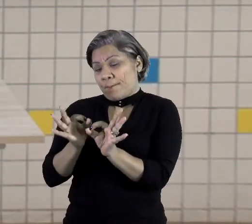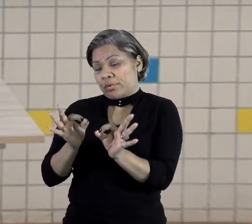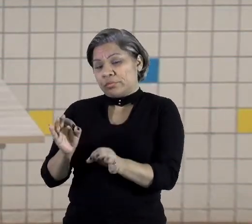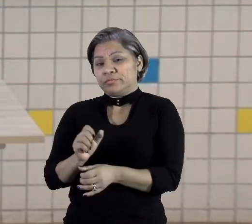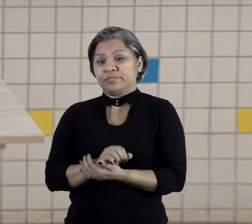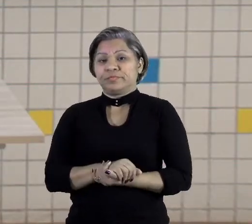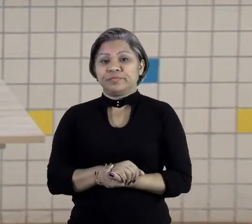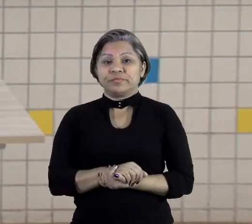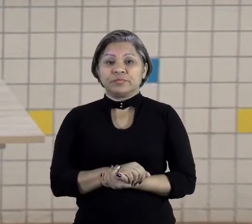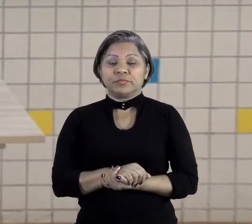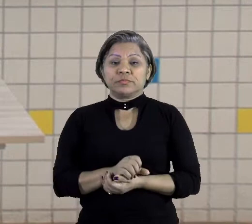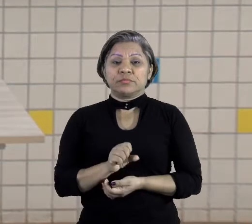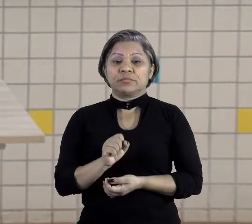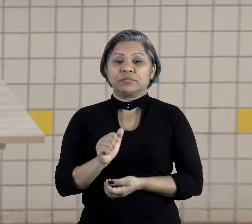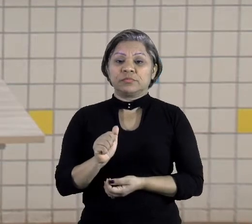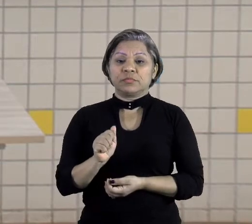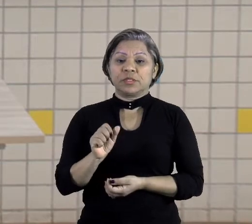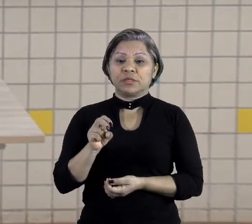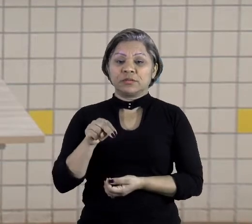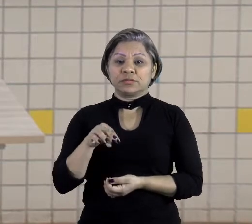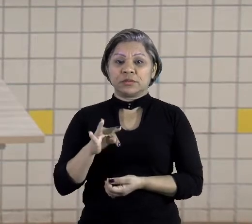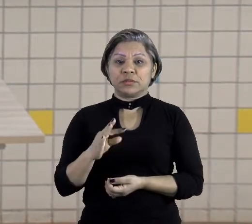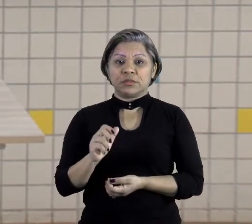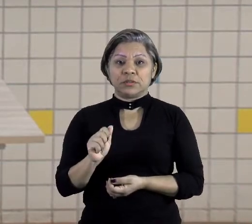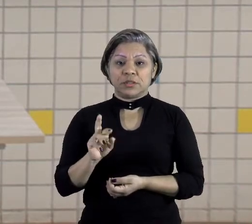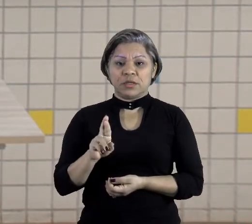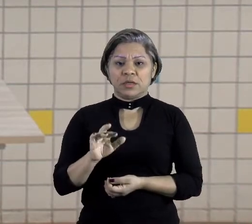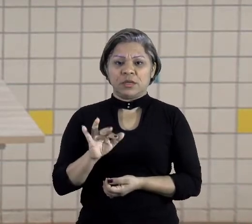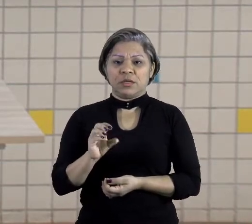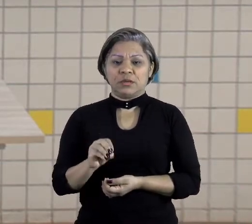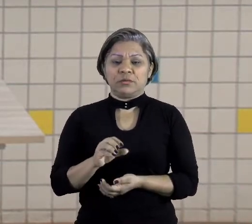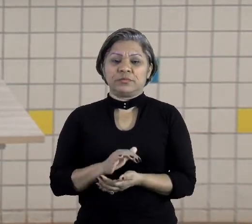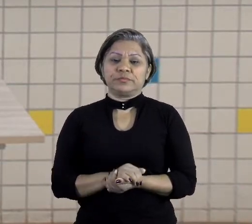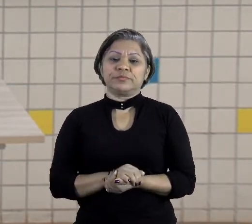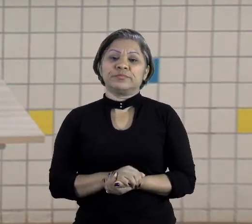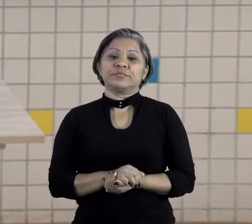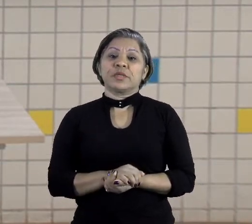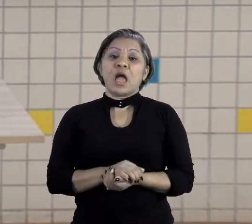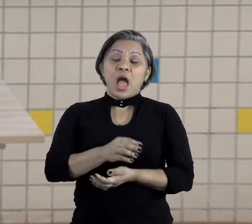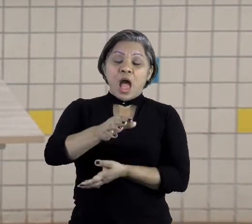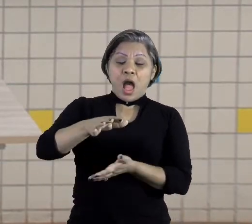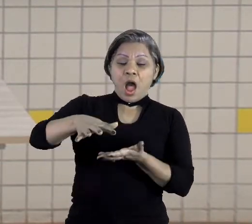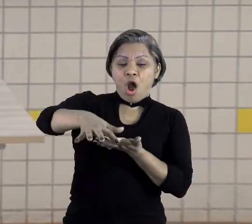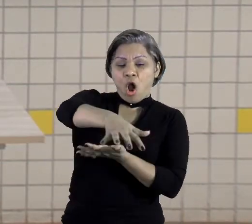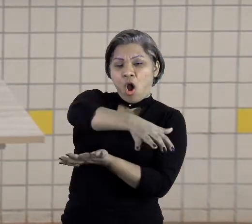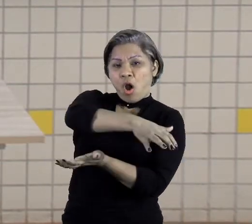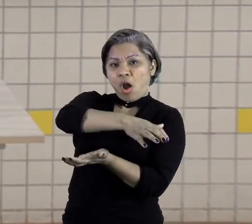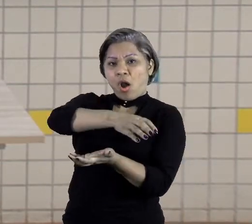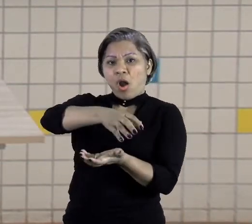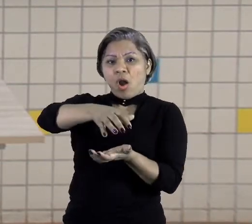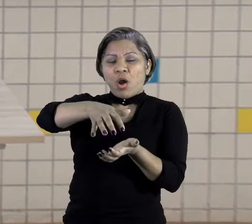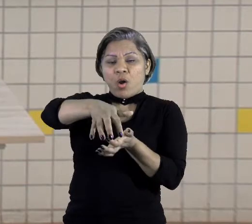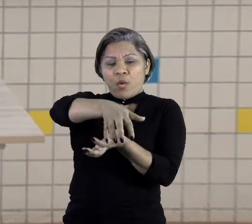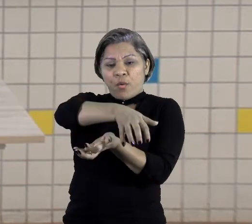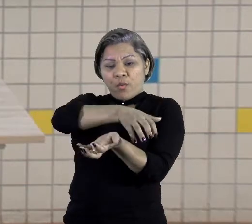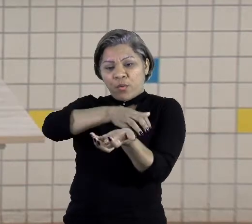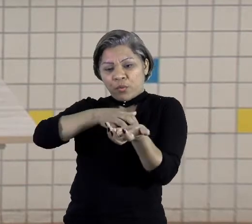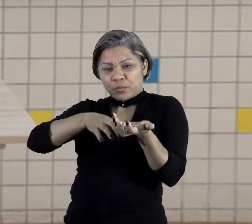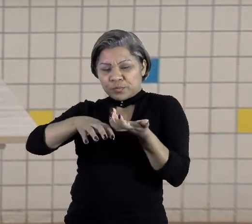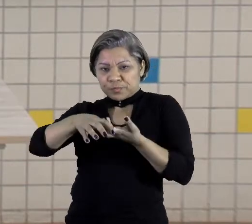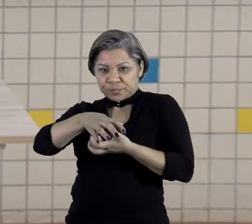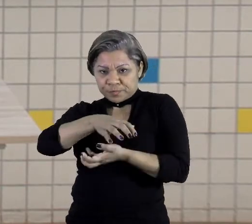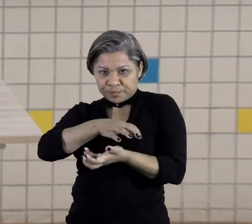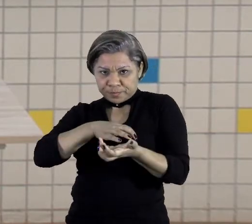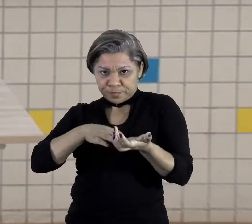rotação de cultura. Rotação de cultura é a alternância planejada e ordenada do cultivo de espécies da